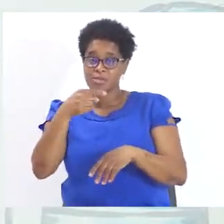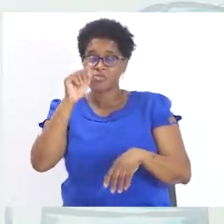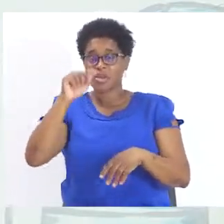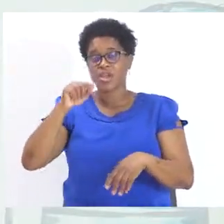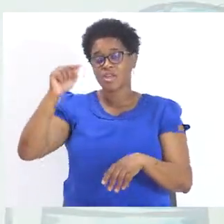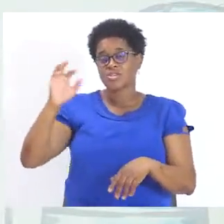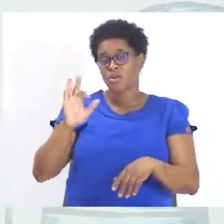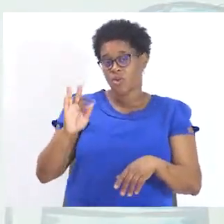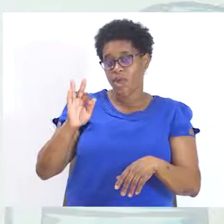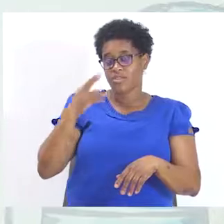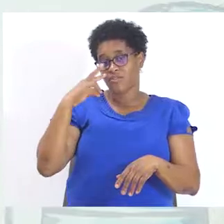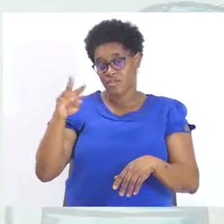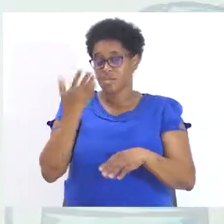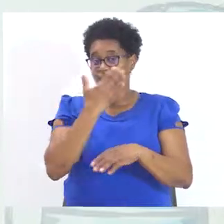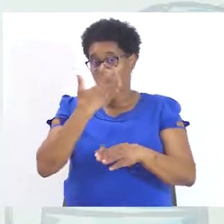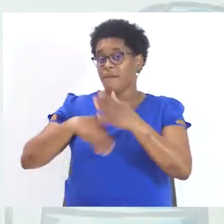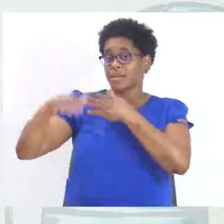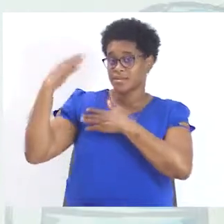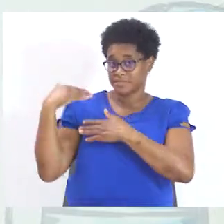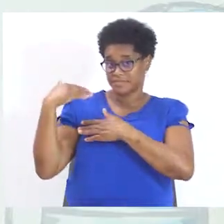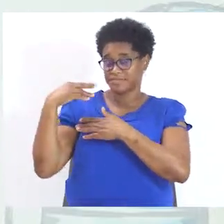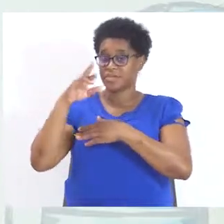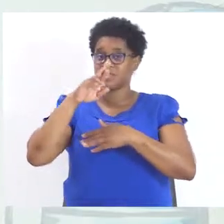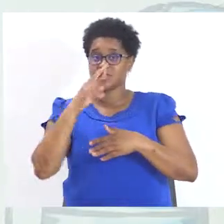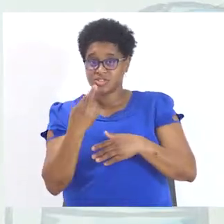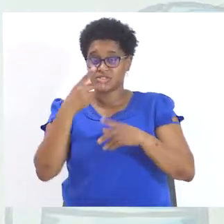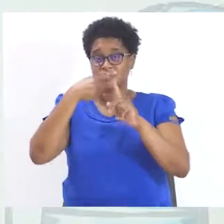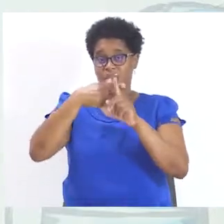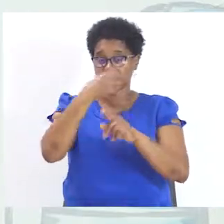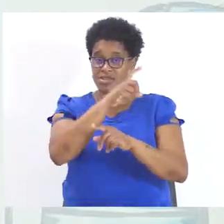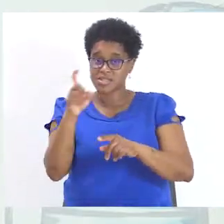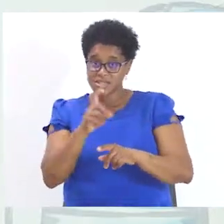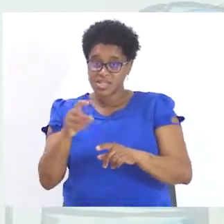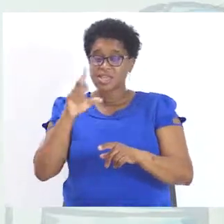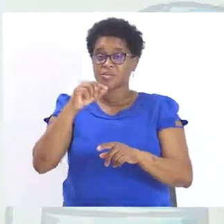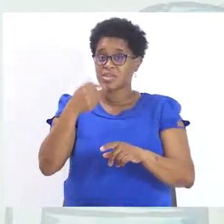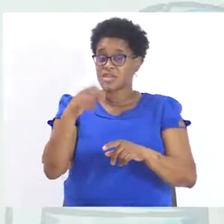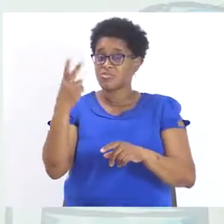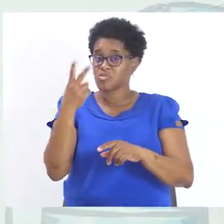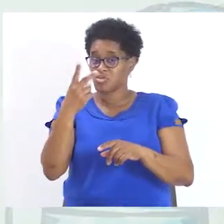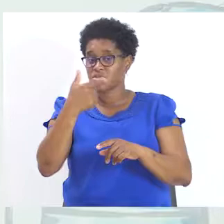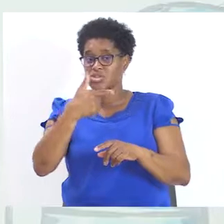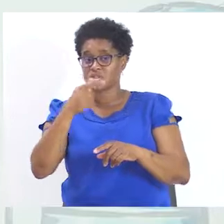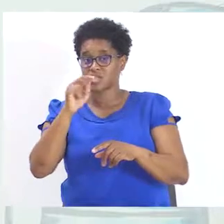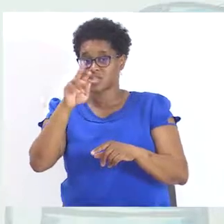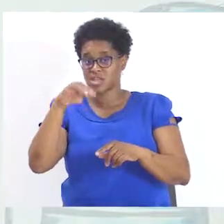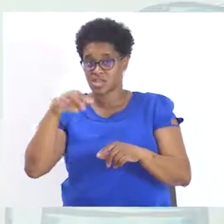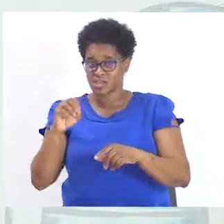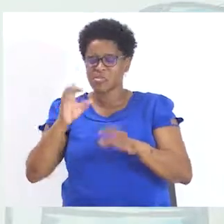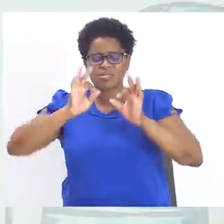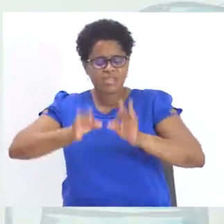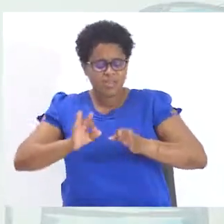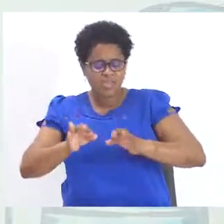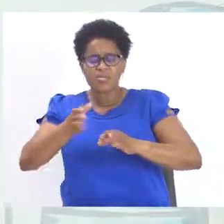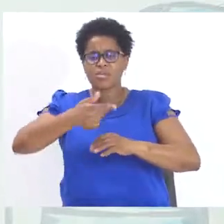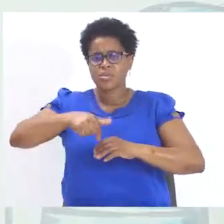4. Vimos isso na aula anterior. X mais z também temos ali dois termos. Então, sempre que nós